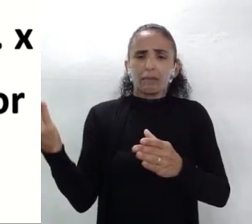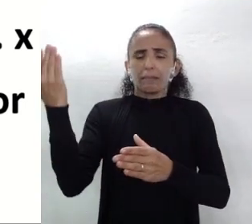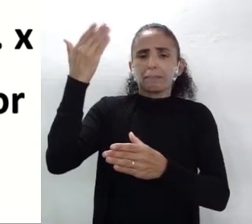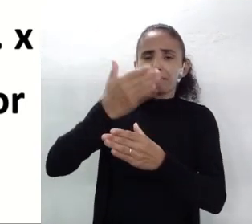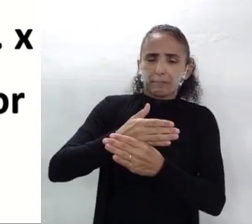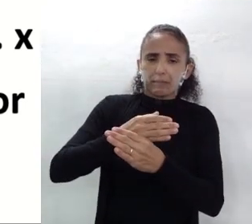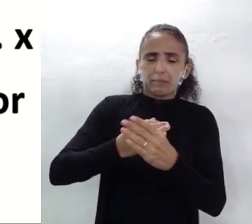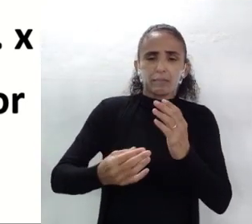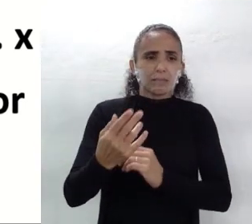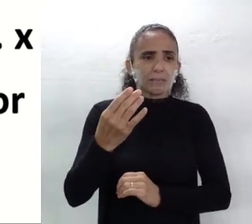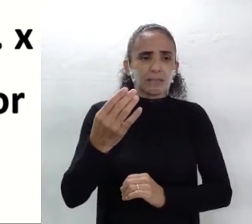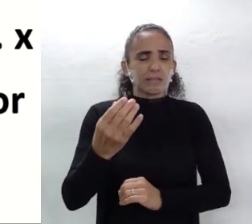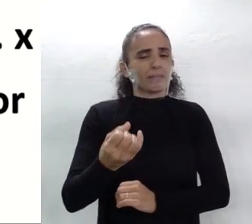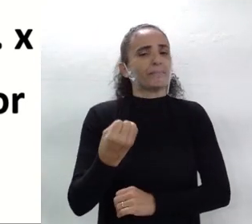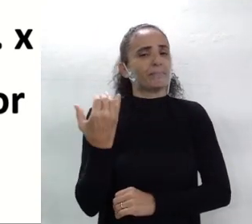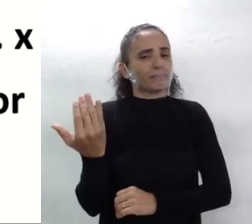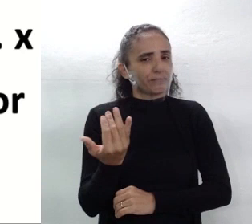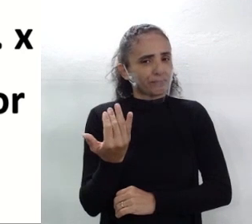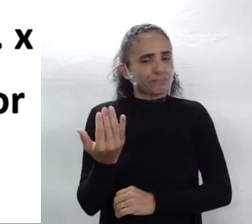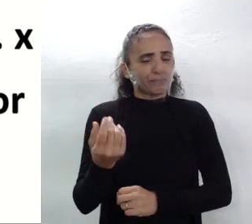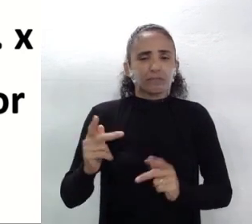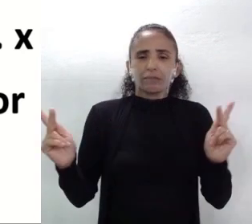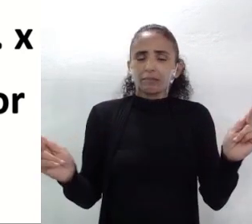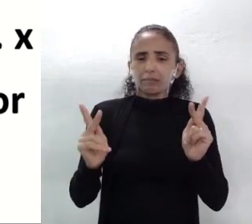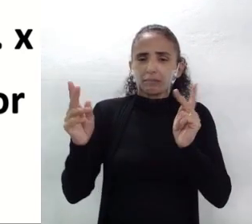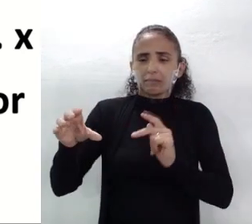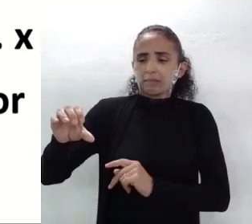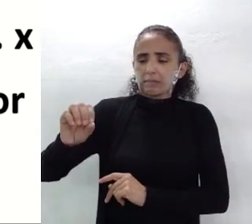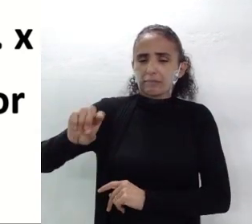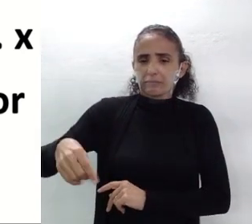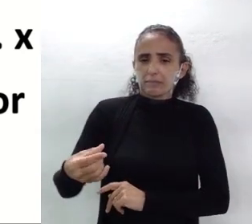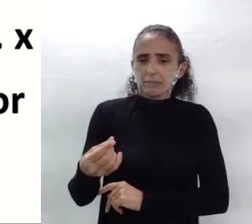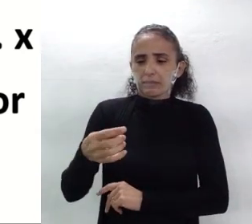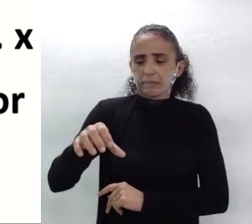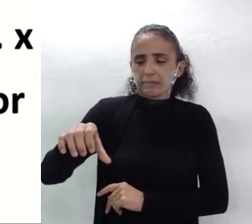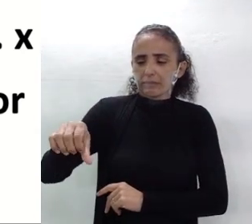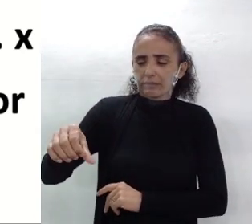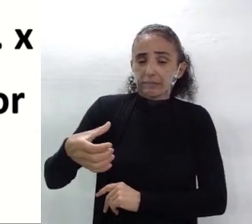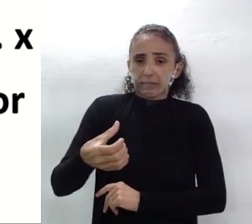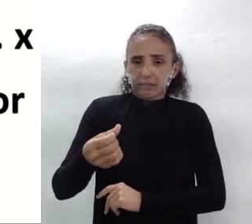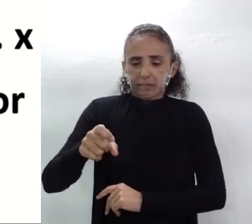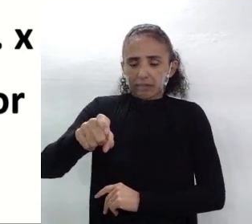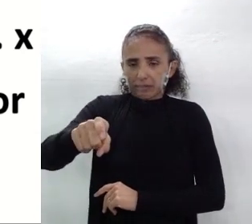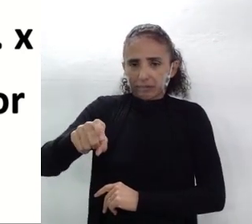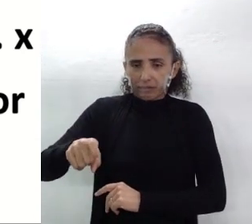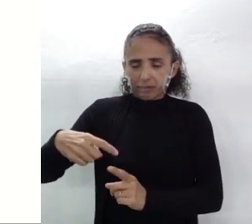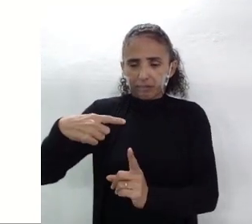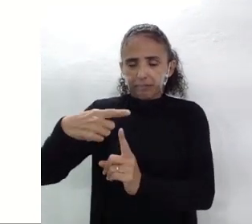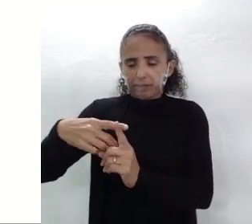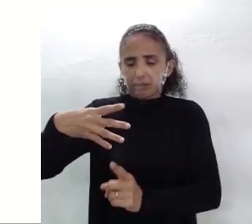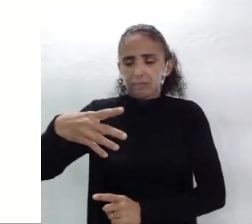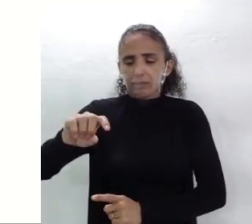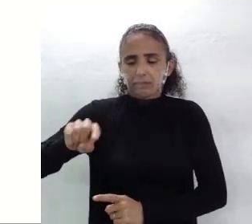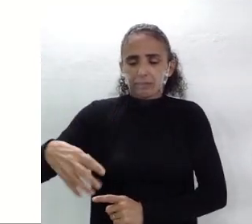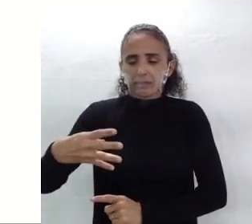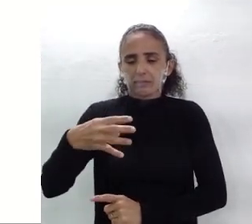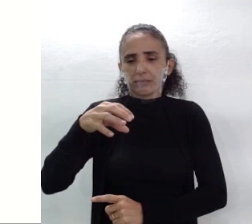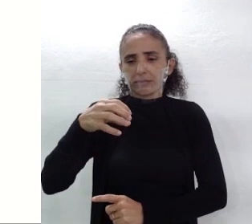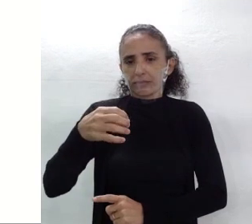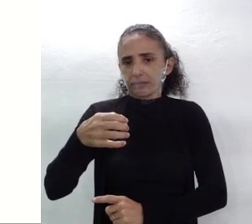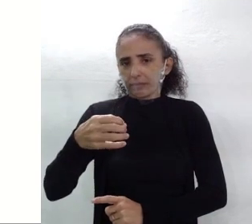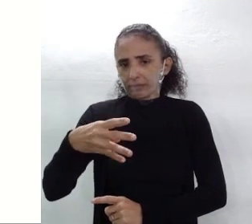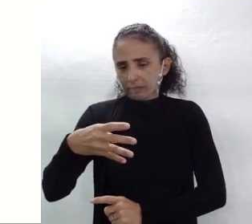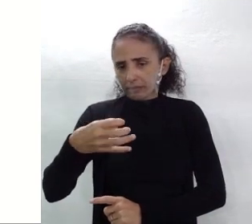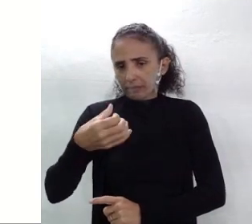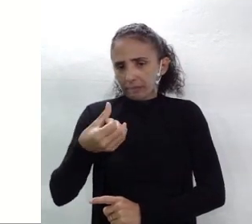bandeira igual ao valor. Então vai ficar 0,96x mais 4,60 igual a 19. Então,